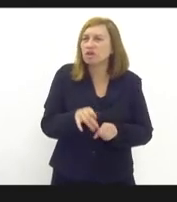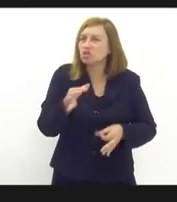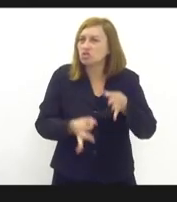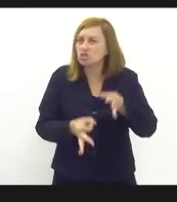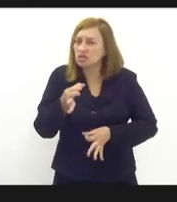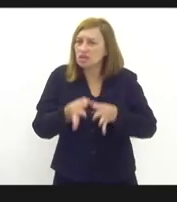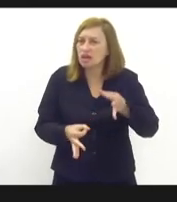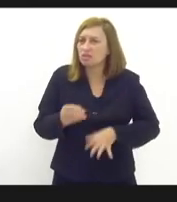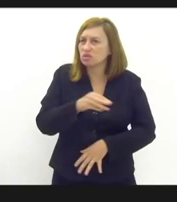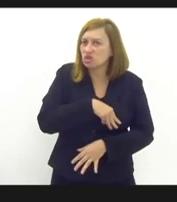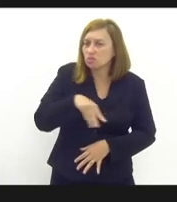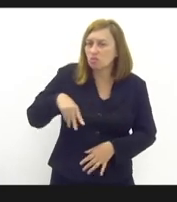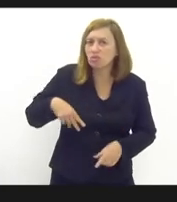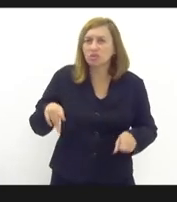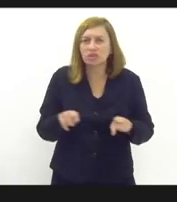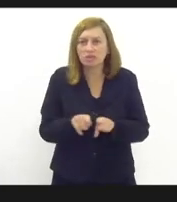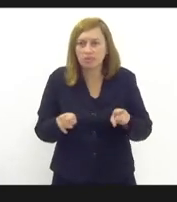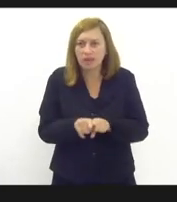Ministério Público também.